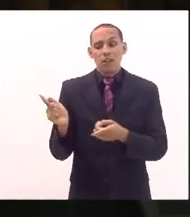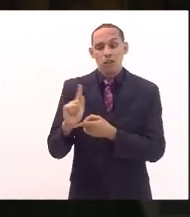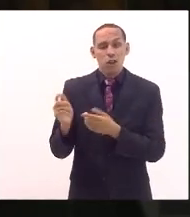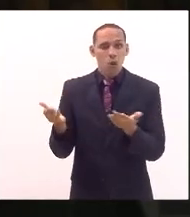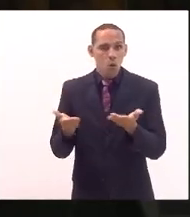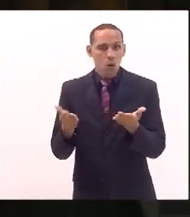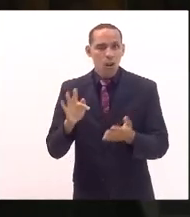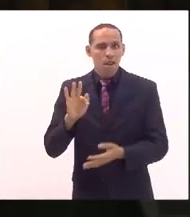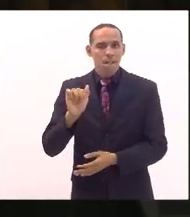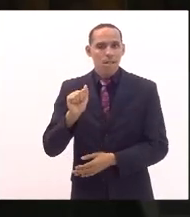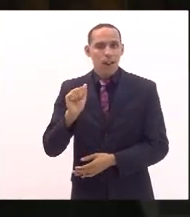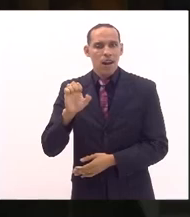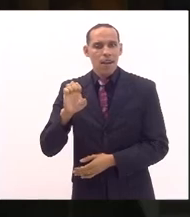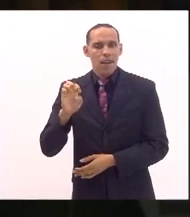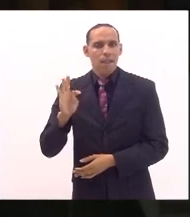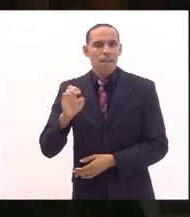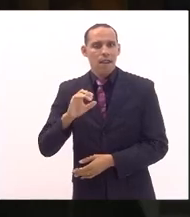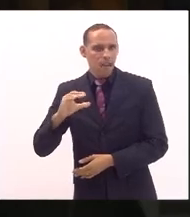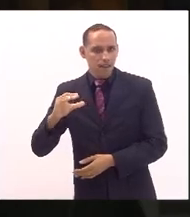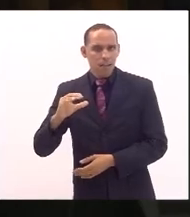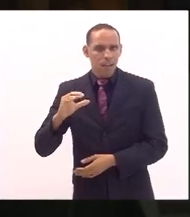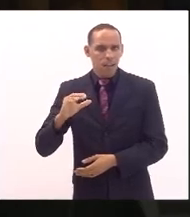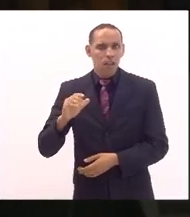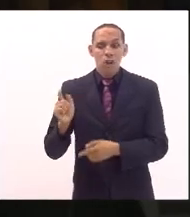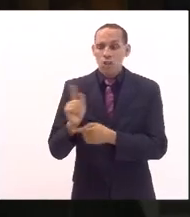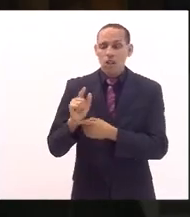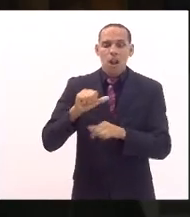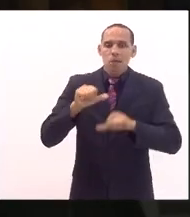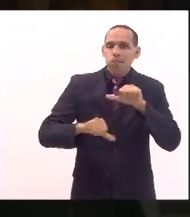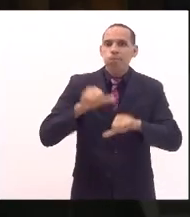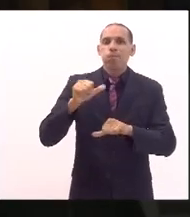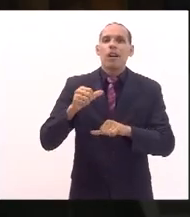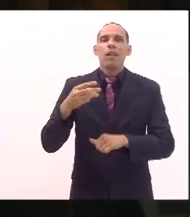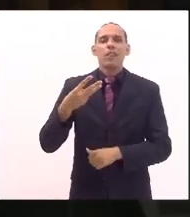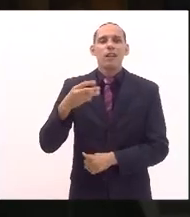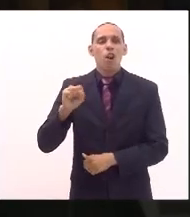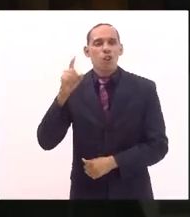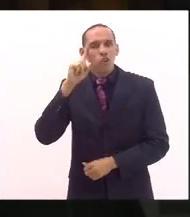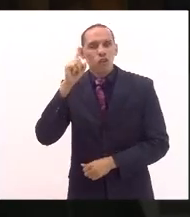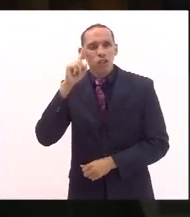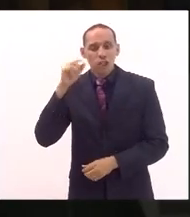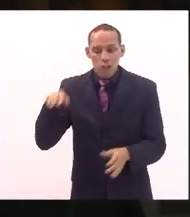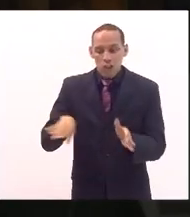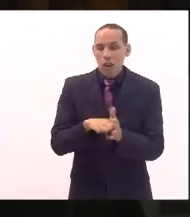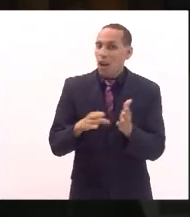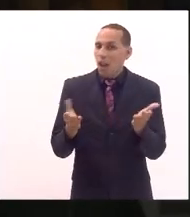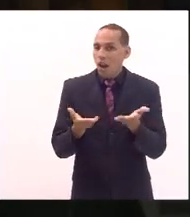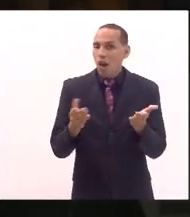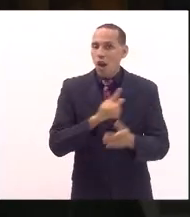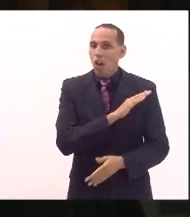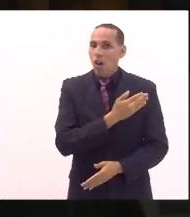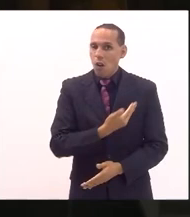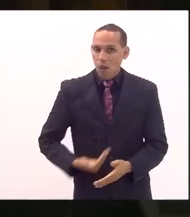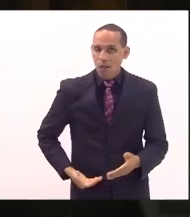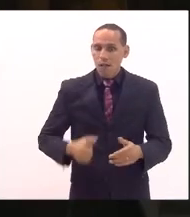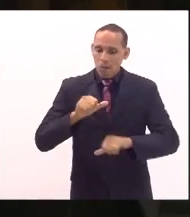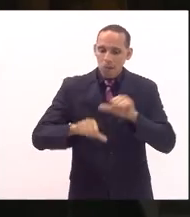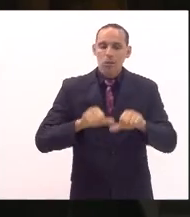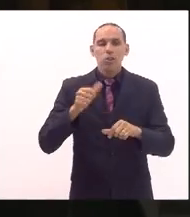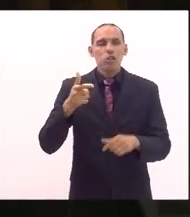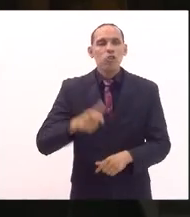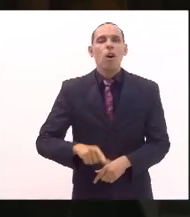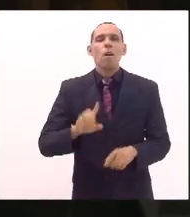da Faetec chegaram a 38 dias por mais uma mudança promovida por esse governo mas o governo tem que dar resposta